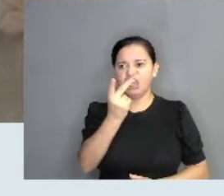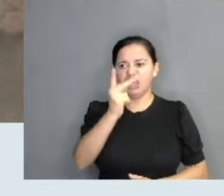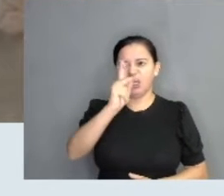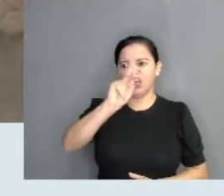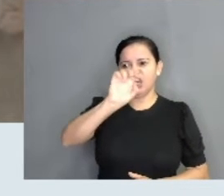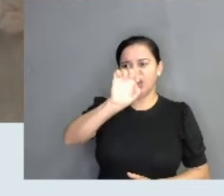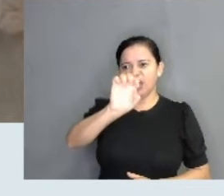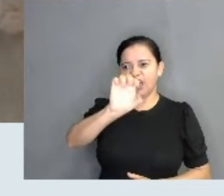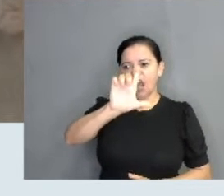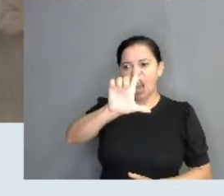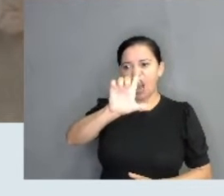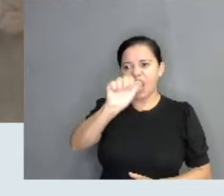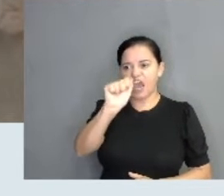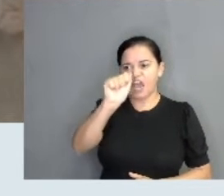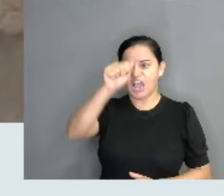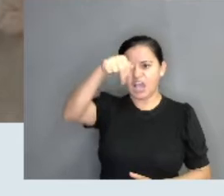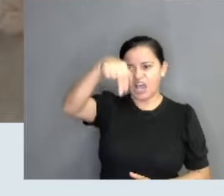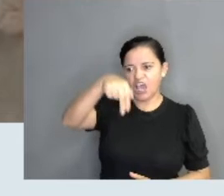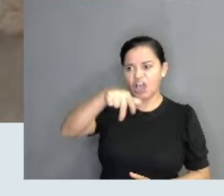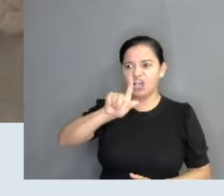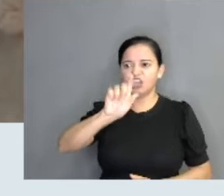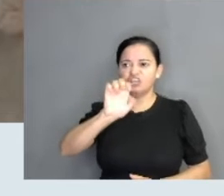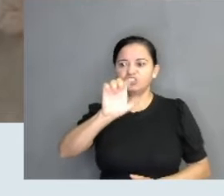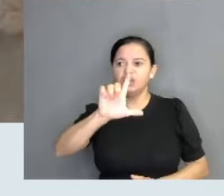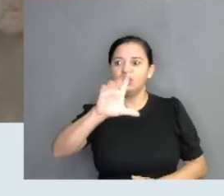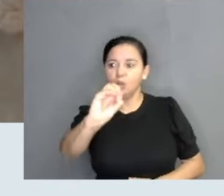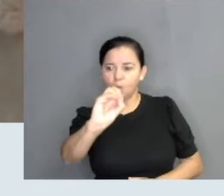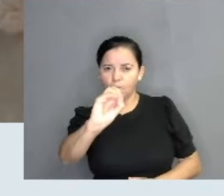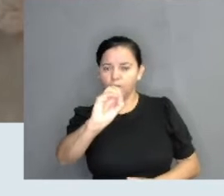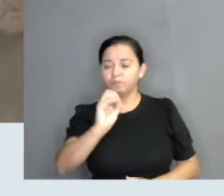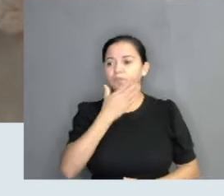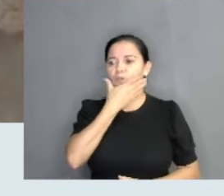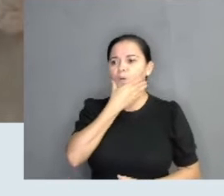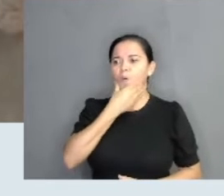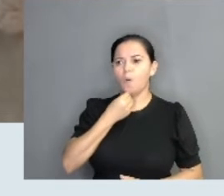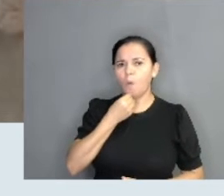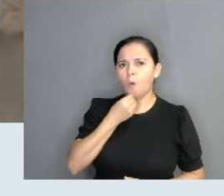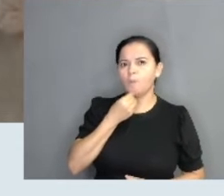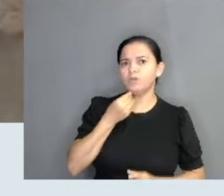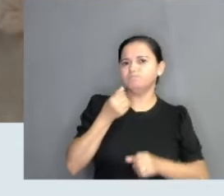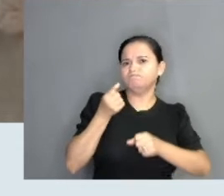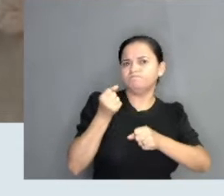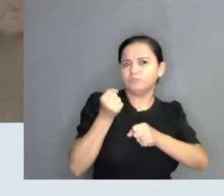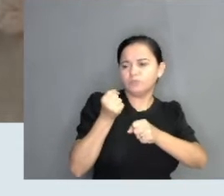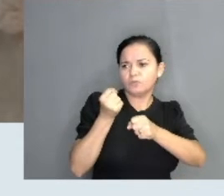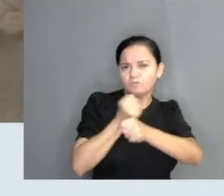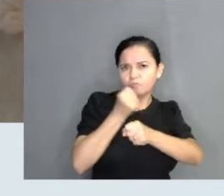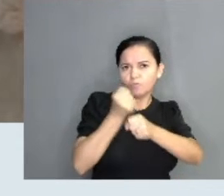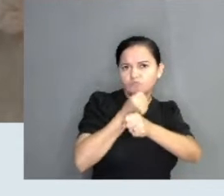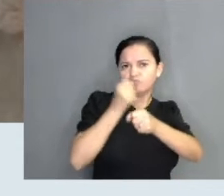5 toneladas. Teria sido construída em torno de 3 anos.